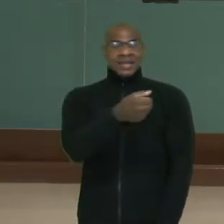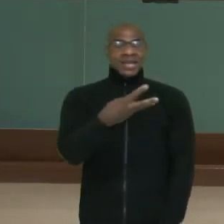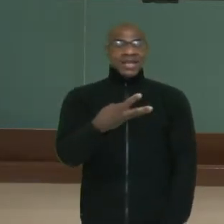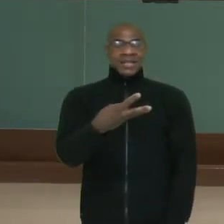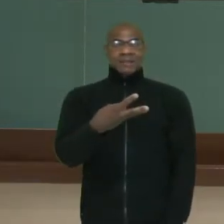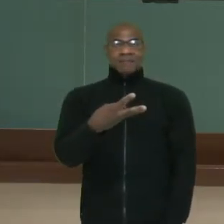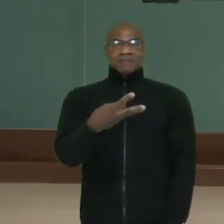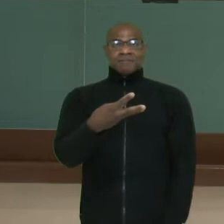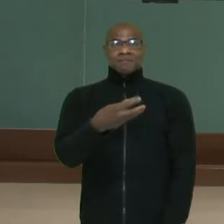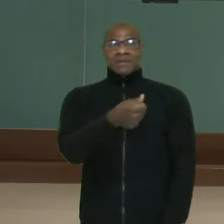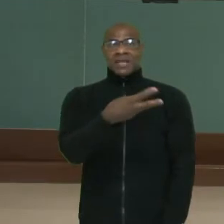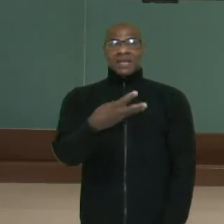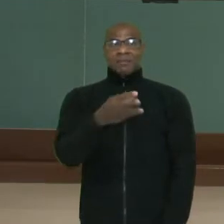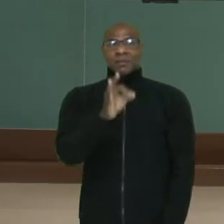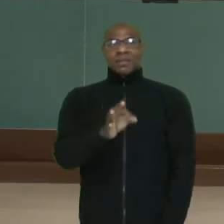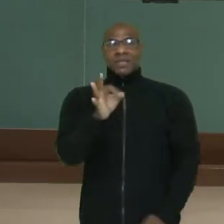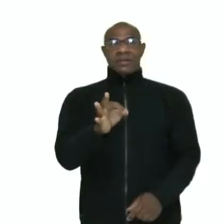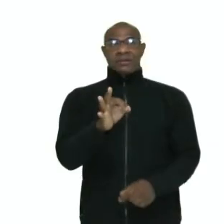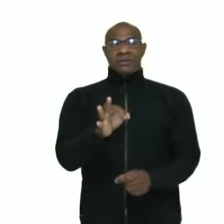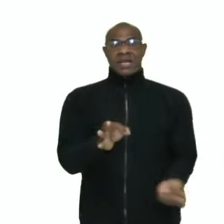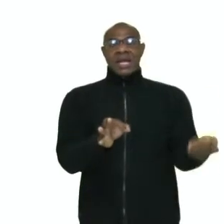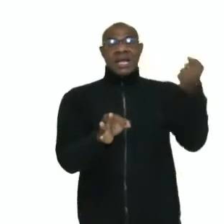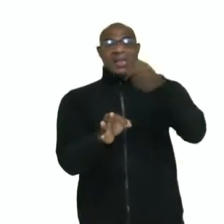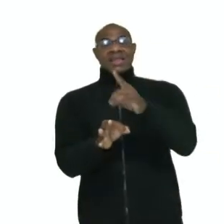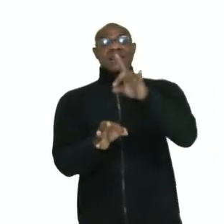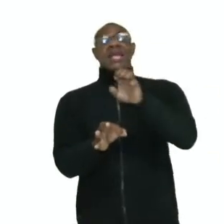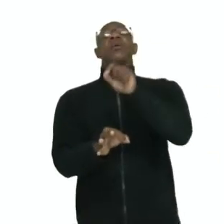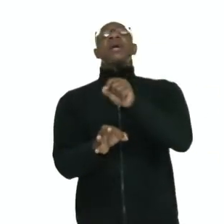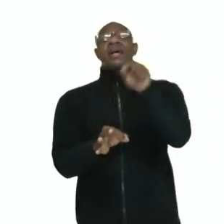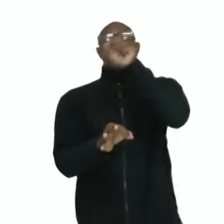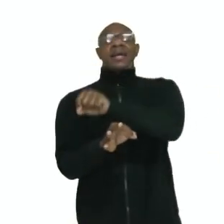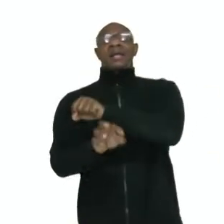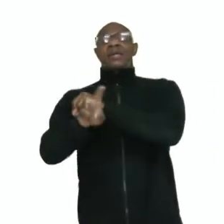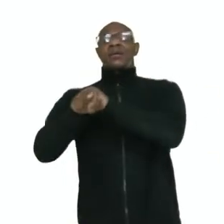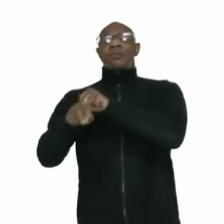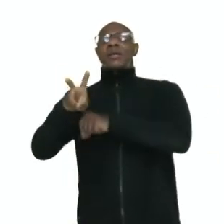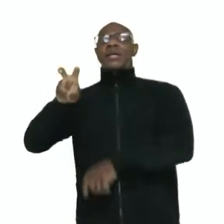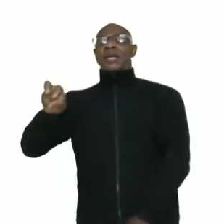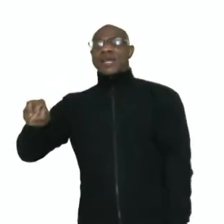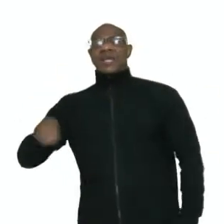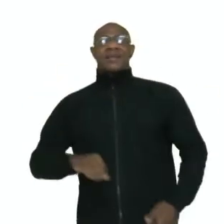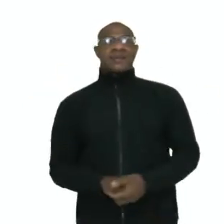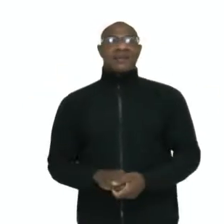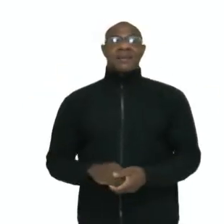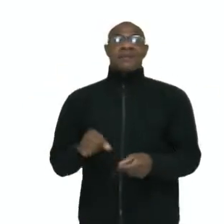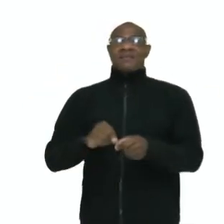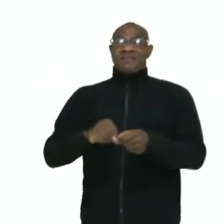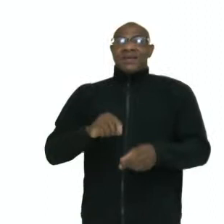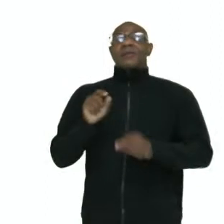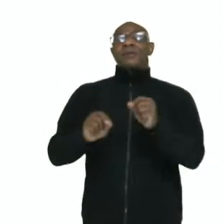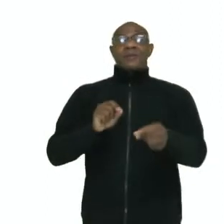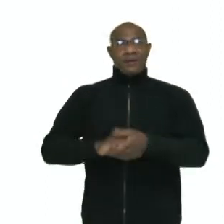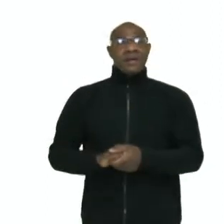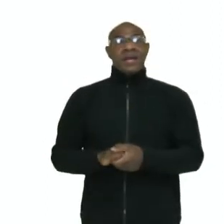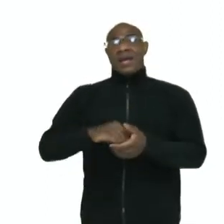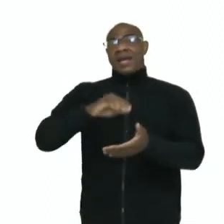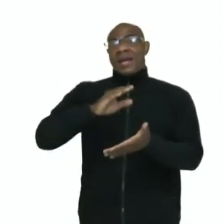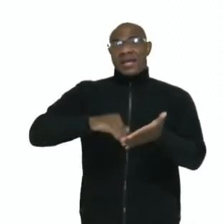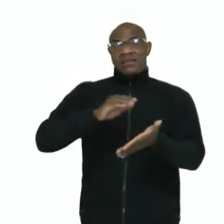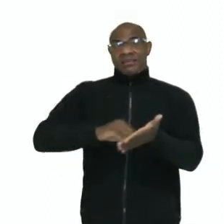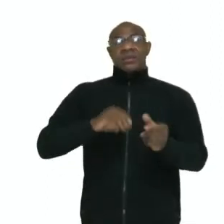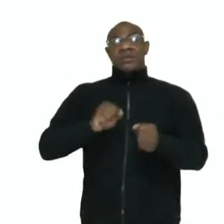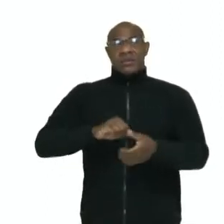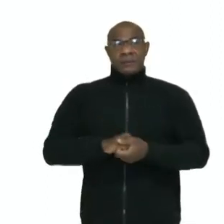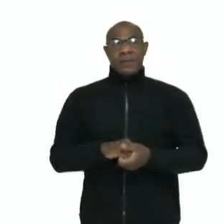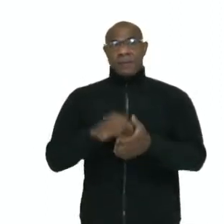porcentagem, 13% de 5.500. Aí, para fazer a conta, você retira os símbolos, né? Retira o símbolo e